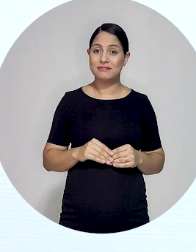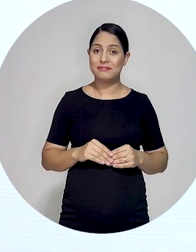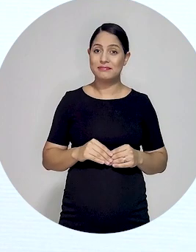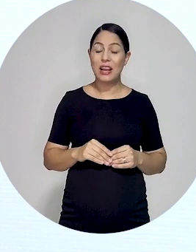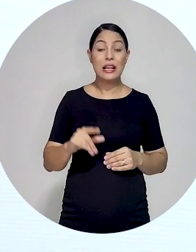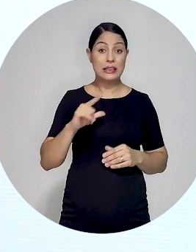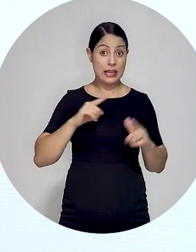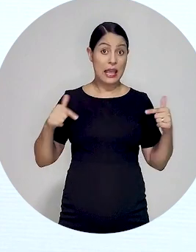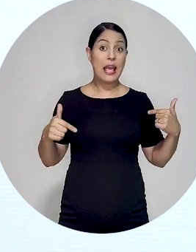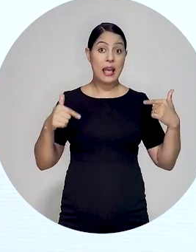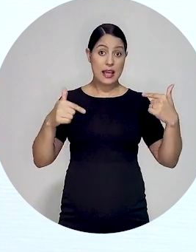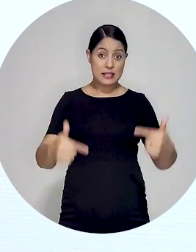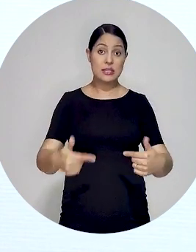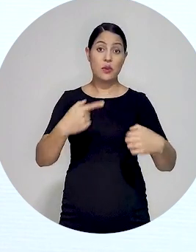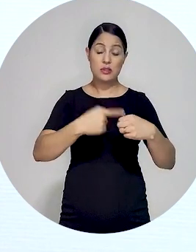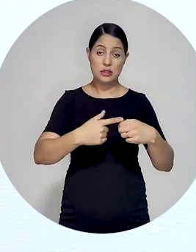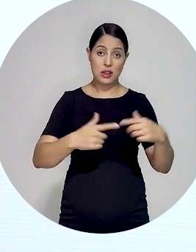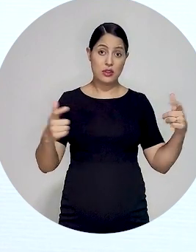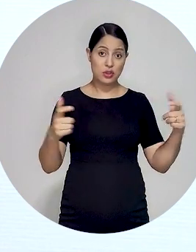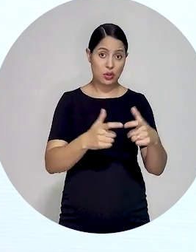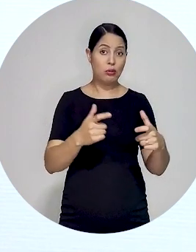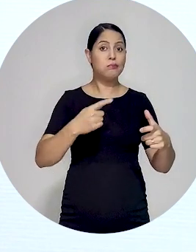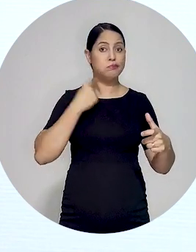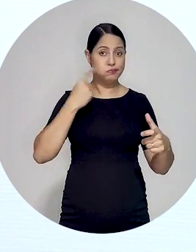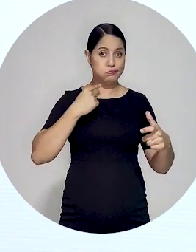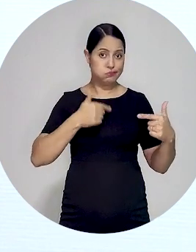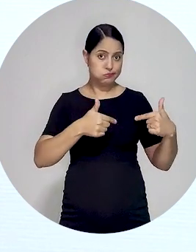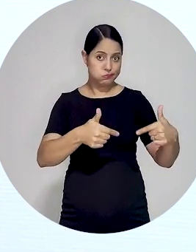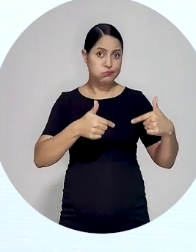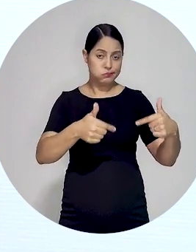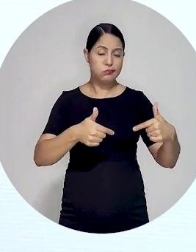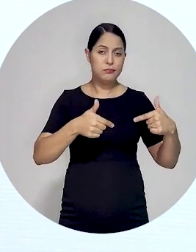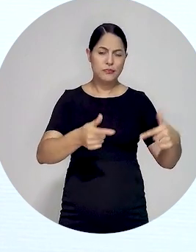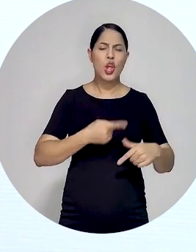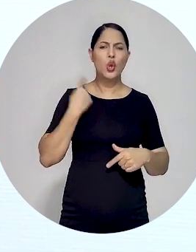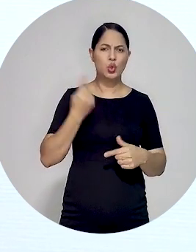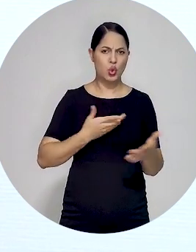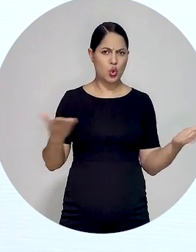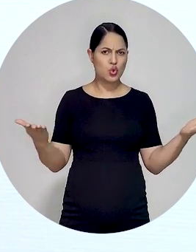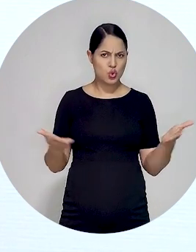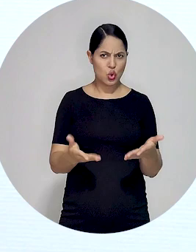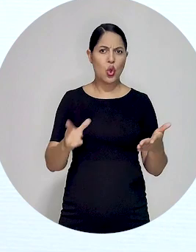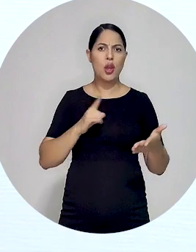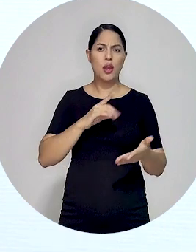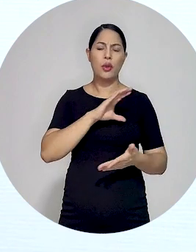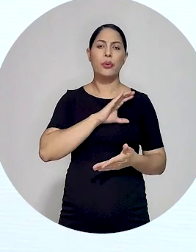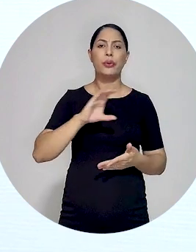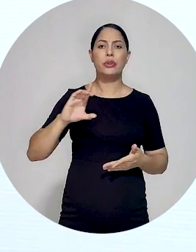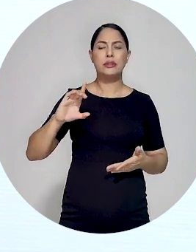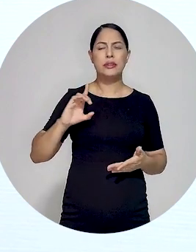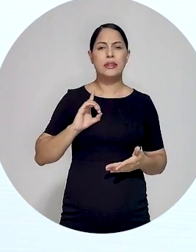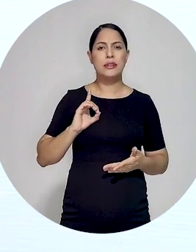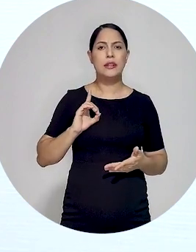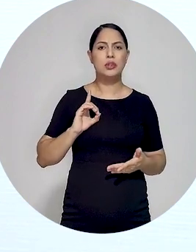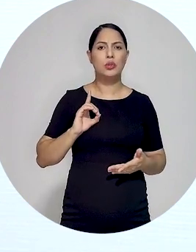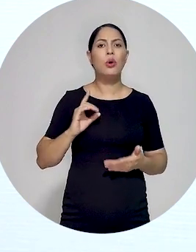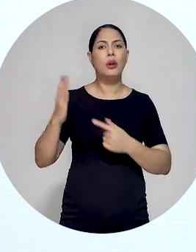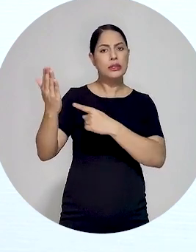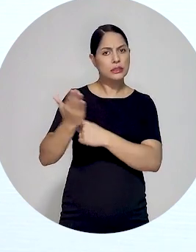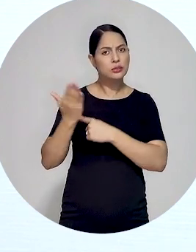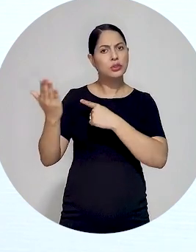Dentre as ações da Coordenação Nacional de Interiorização da Advocacia, nós tivemos hoje uma reunião com as